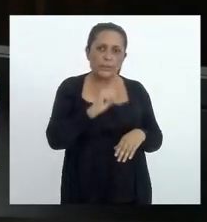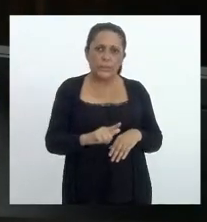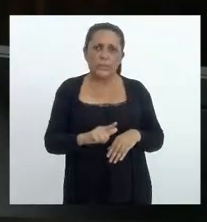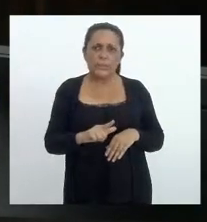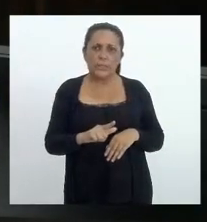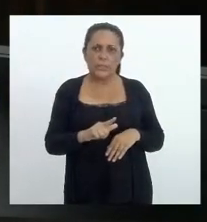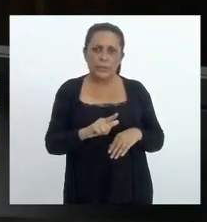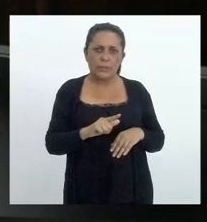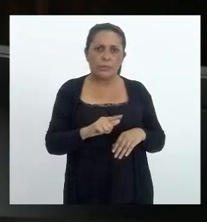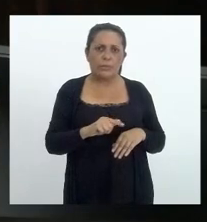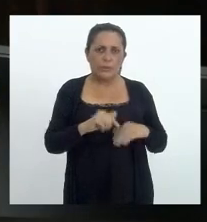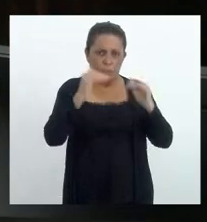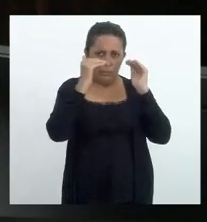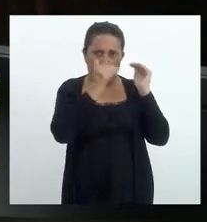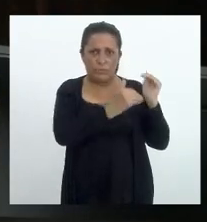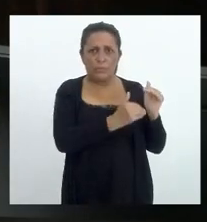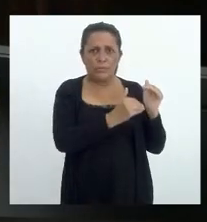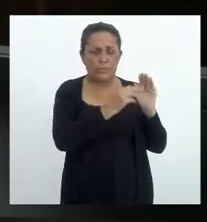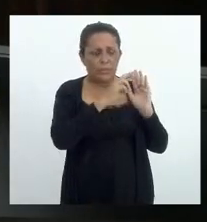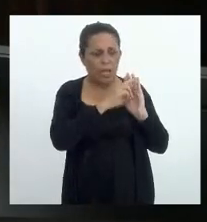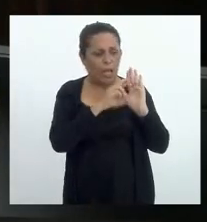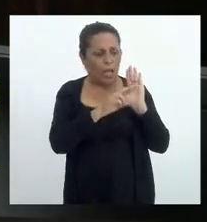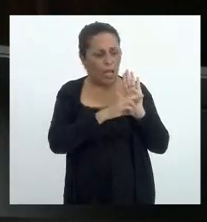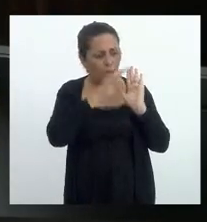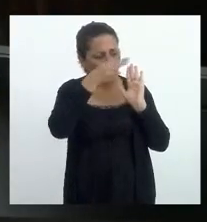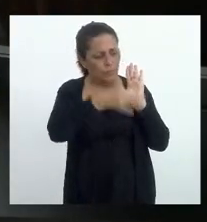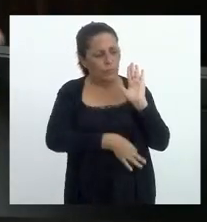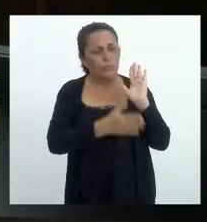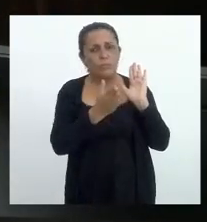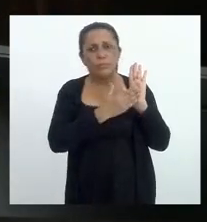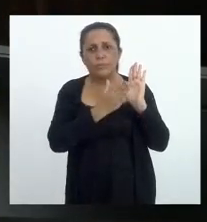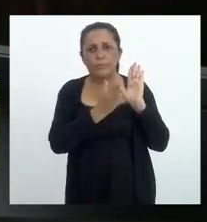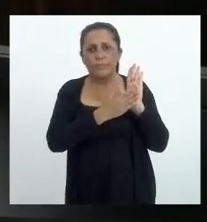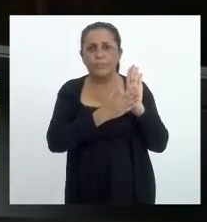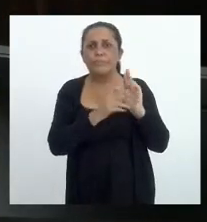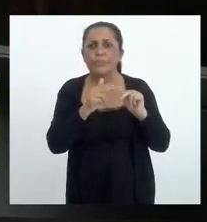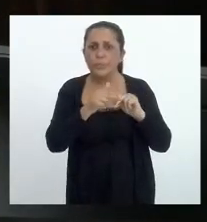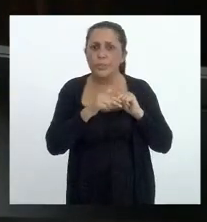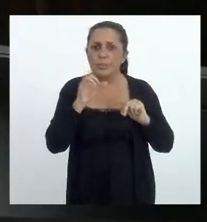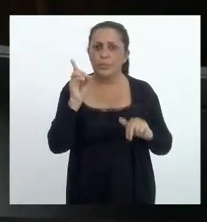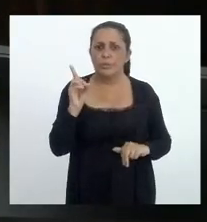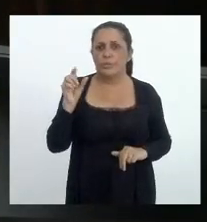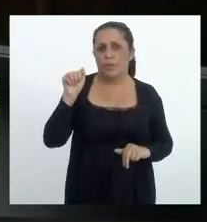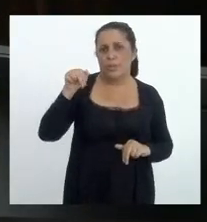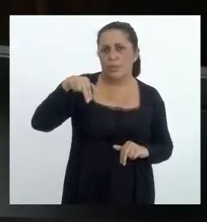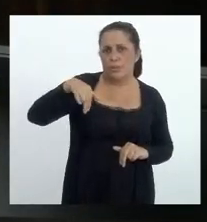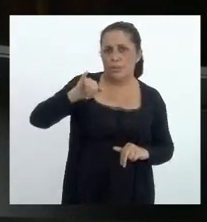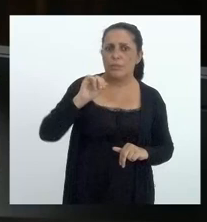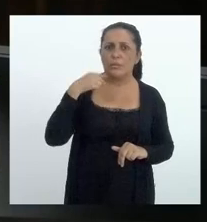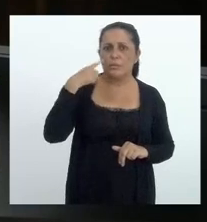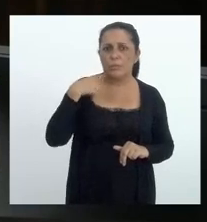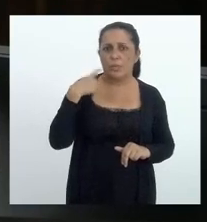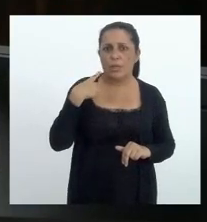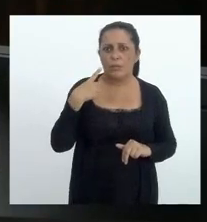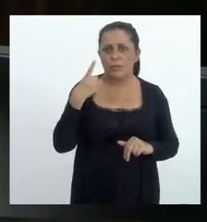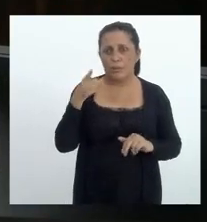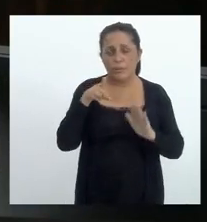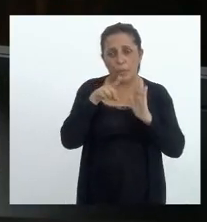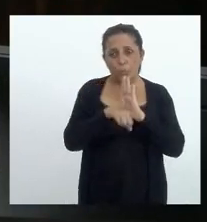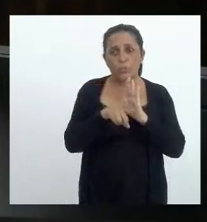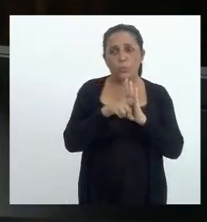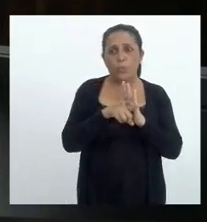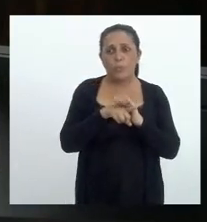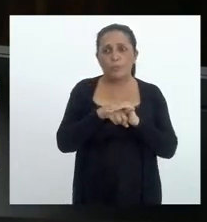honrá-lo dentro das regras propostas. E por isso, deputada Dani, eu não sei se foi a senhora que perguntou